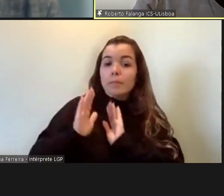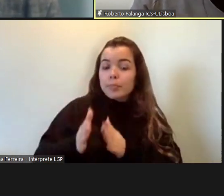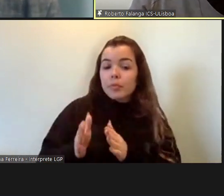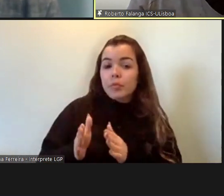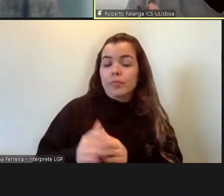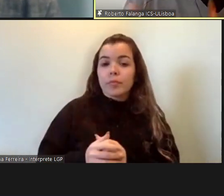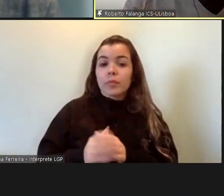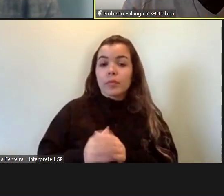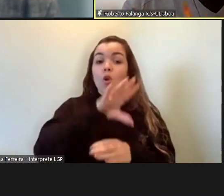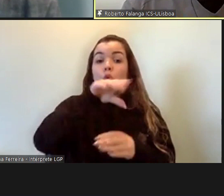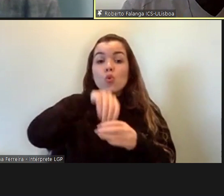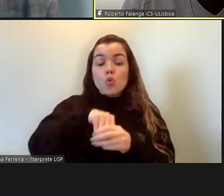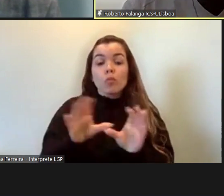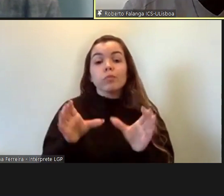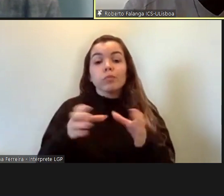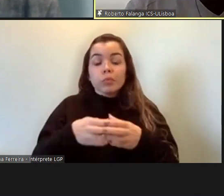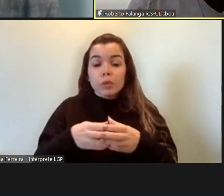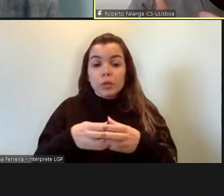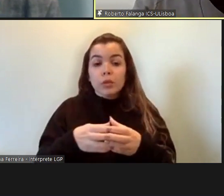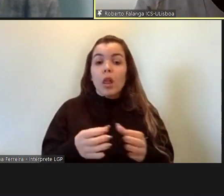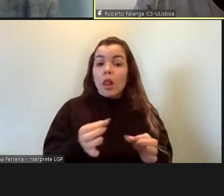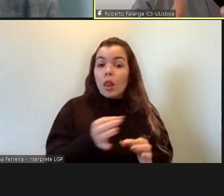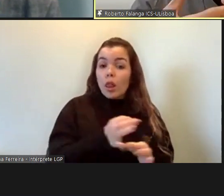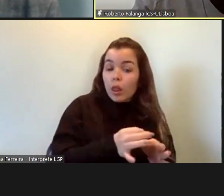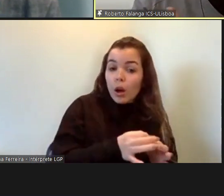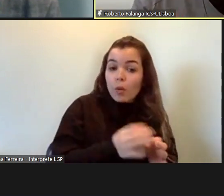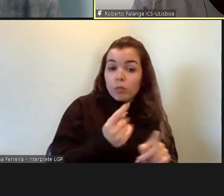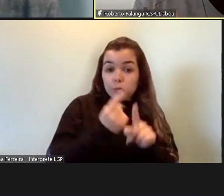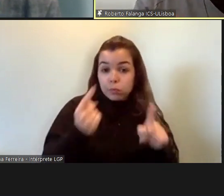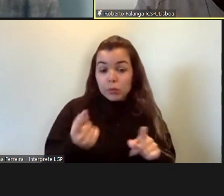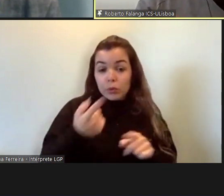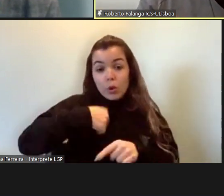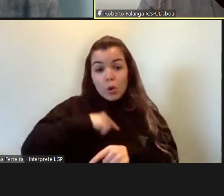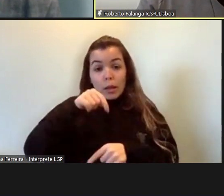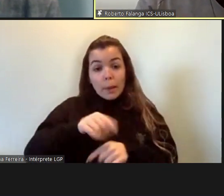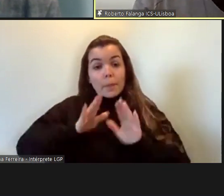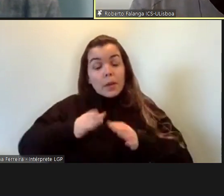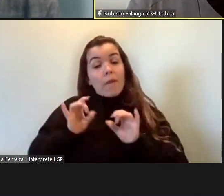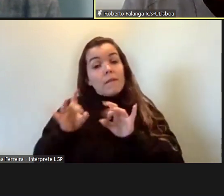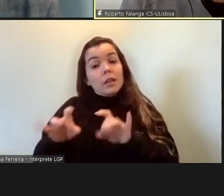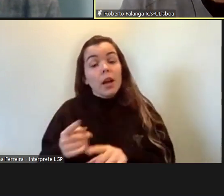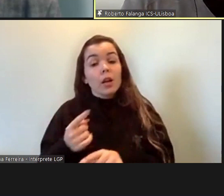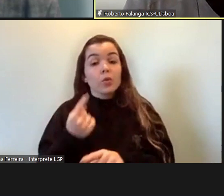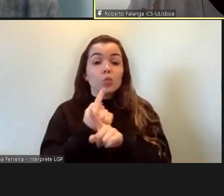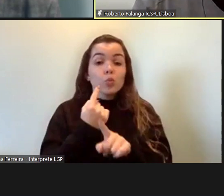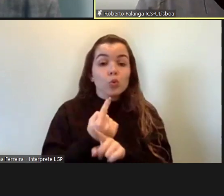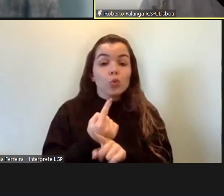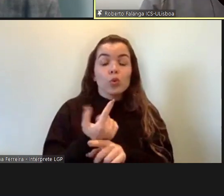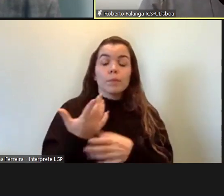a inclusão dos grupos subrepresentados. Até porque nós aqui temos de evitar uma coisa que talvez não